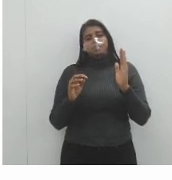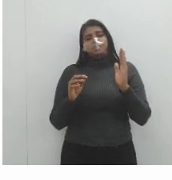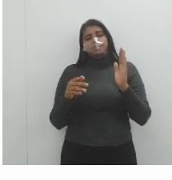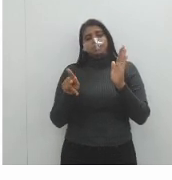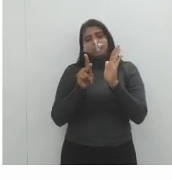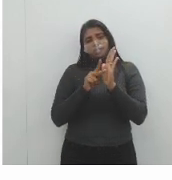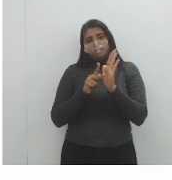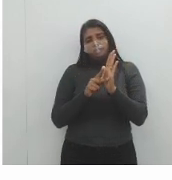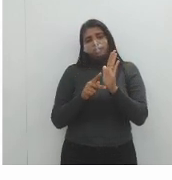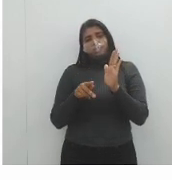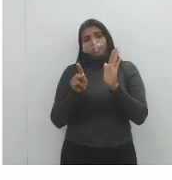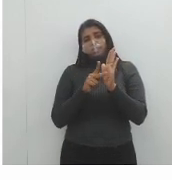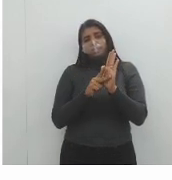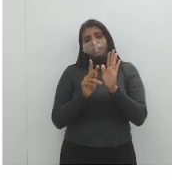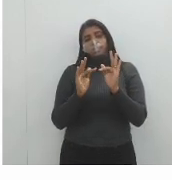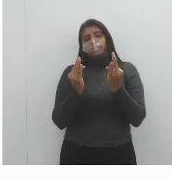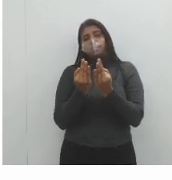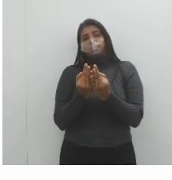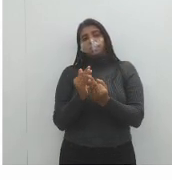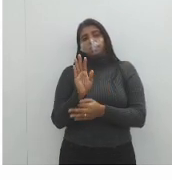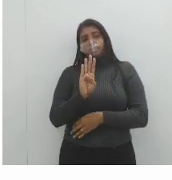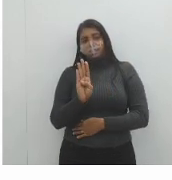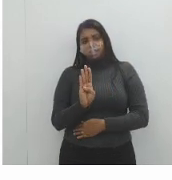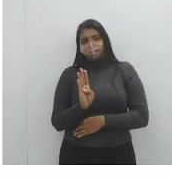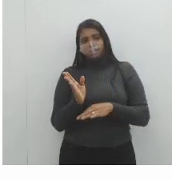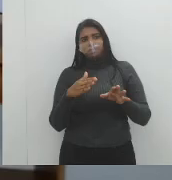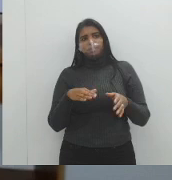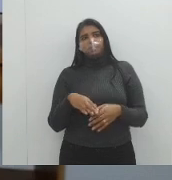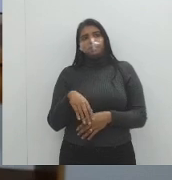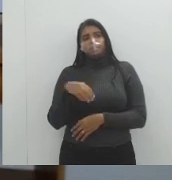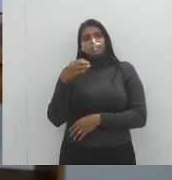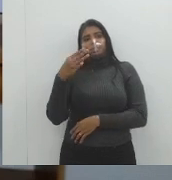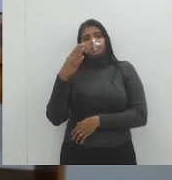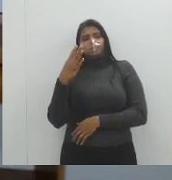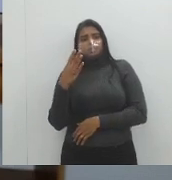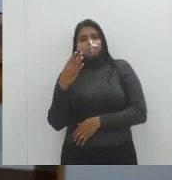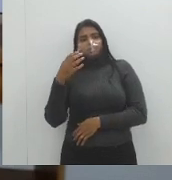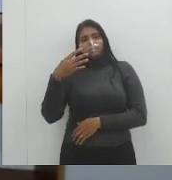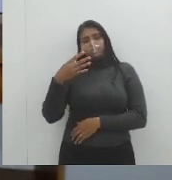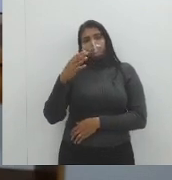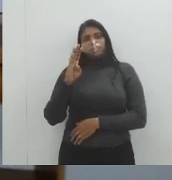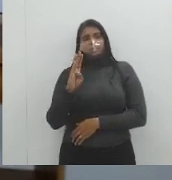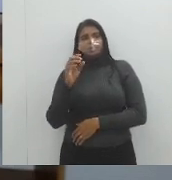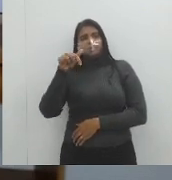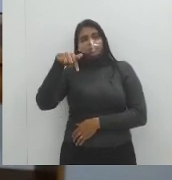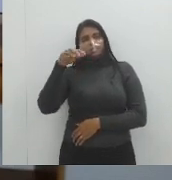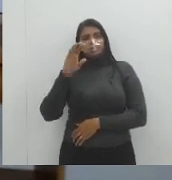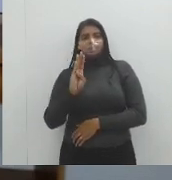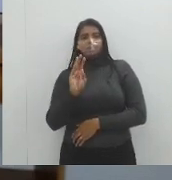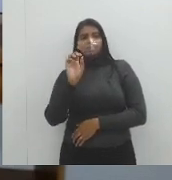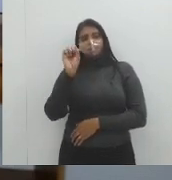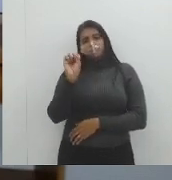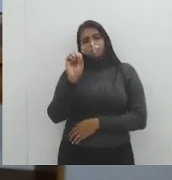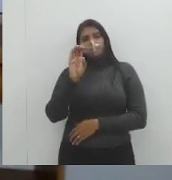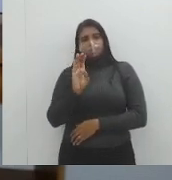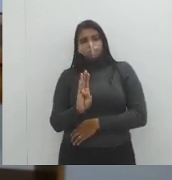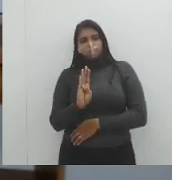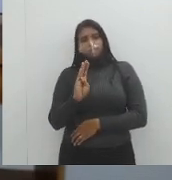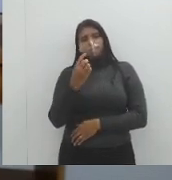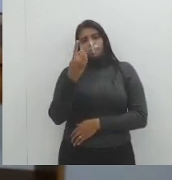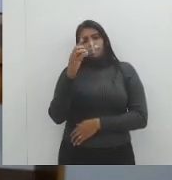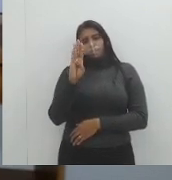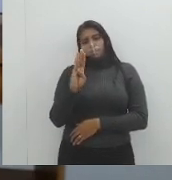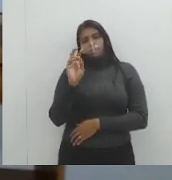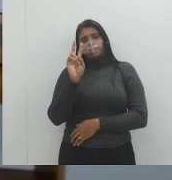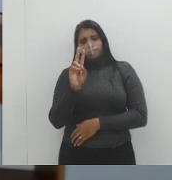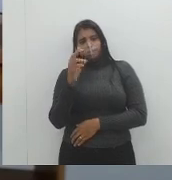à família B. Então, a gente tem da família 3B, 4B, 5B, 6B, 7B, 8B, 1B